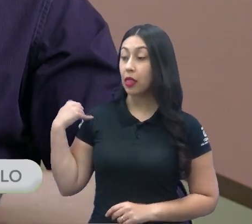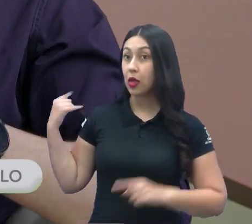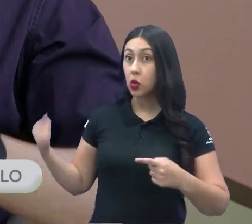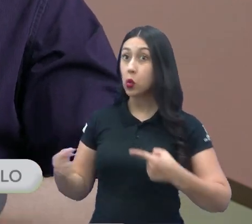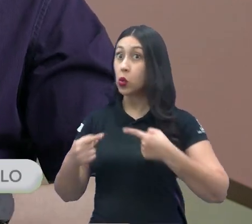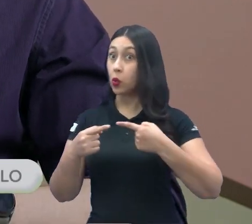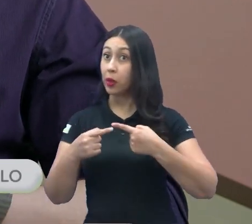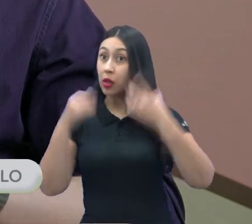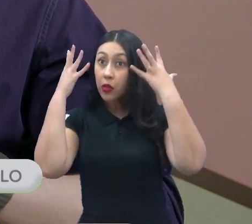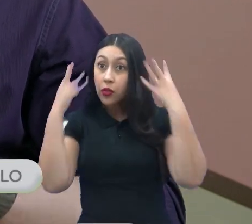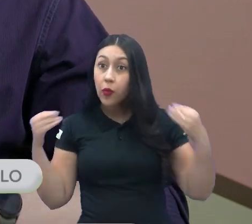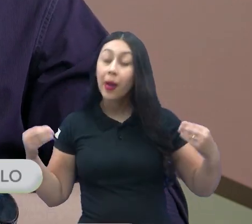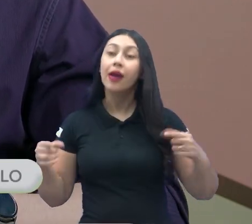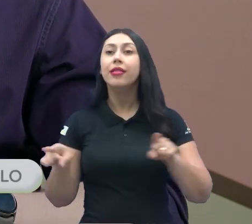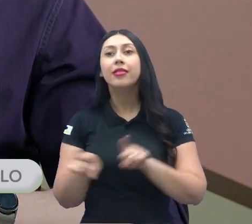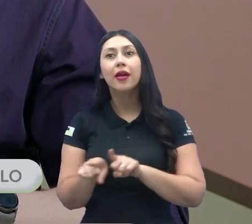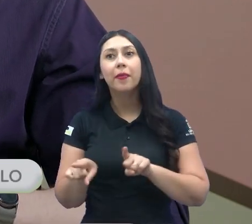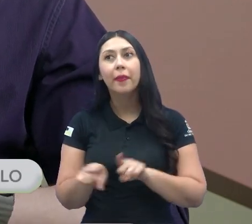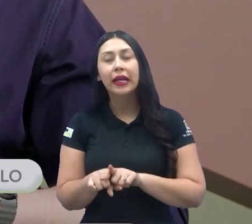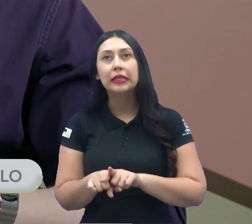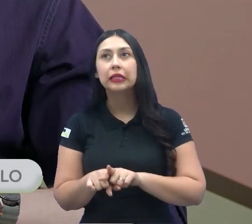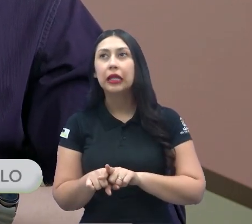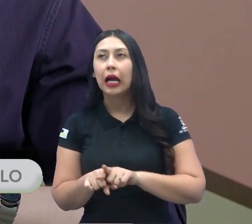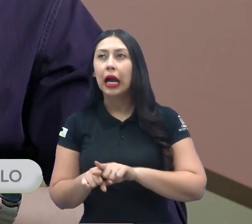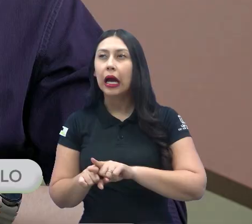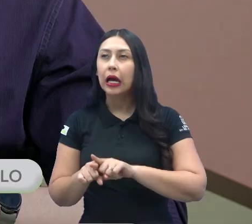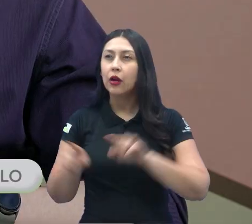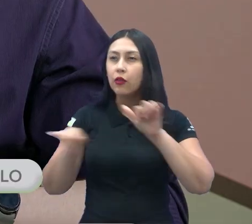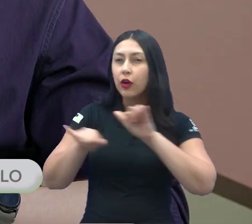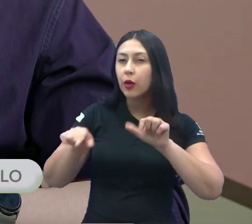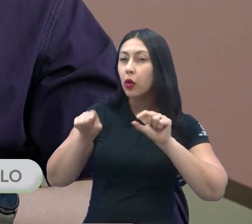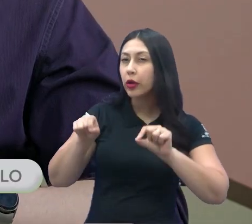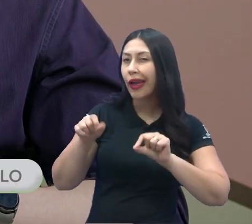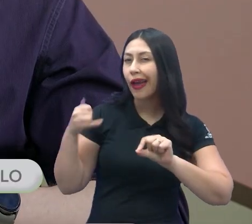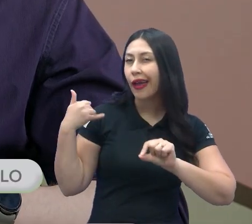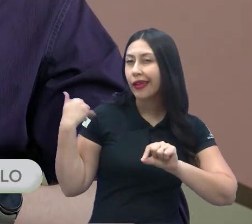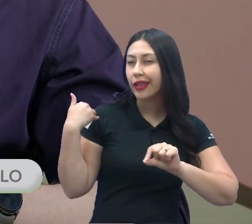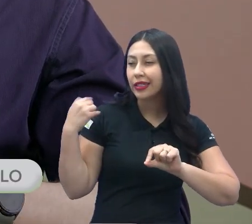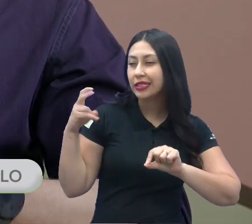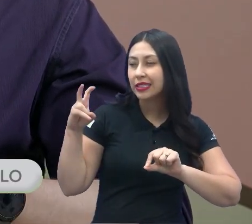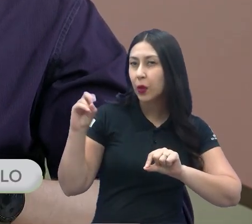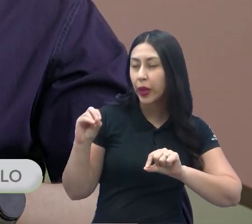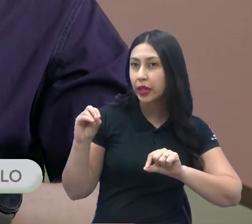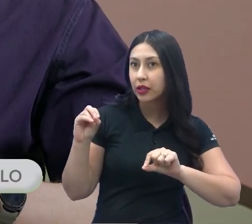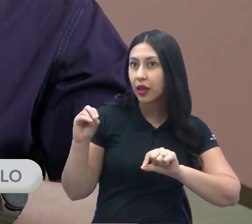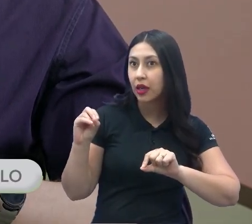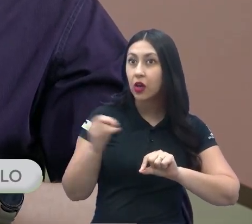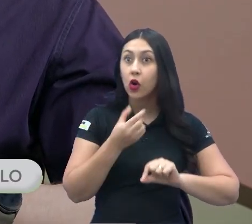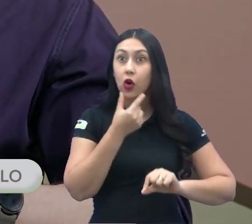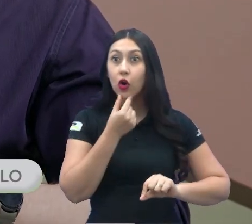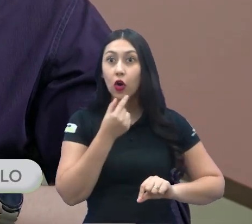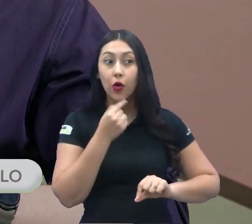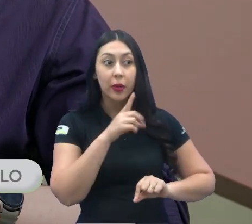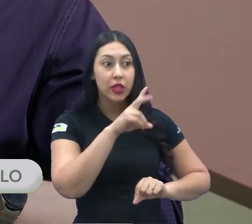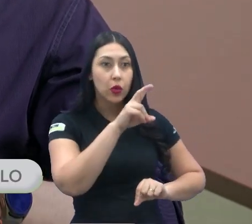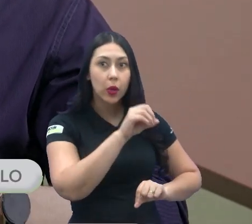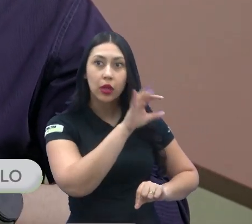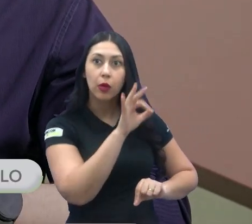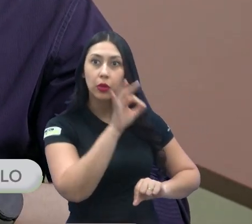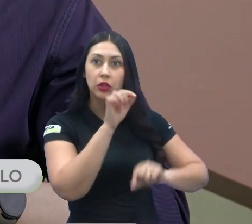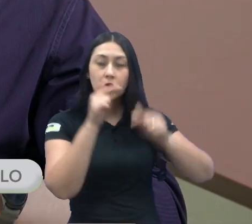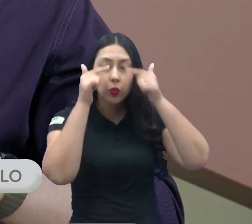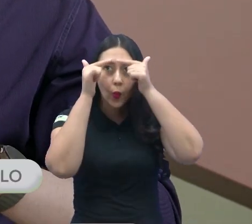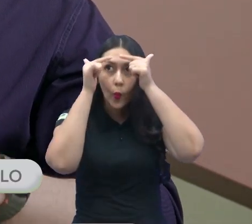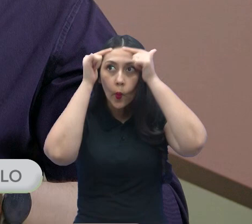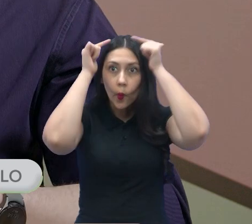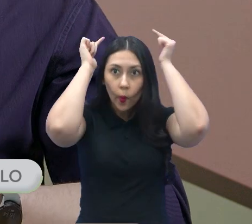Inclusive, a gente costuma dizer mais ou menos que até os 50 anos, cerca de 50% dos homens vai ter algum grau de calvície, e esse número vai aumentando conforme o decorrer da